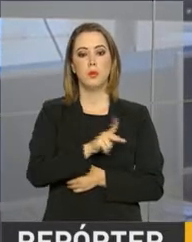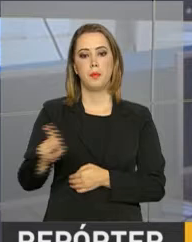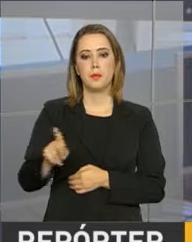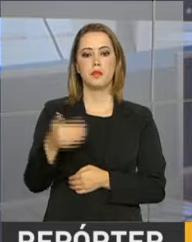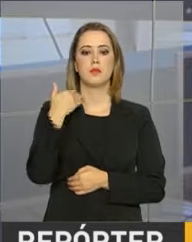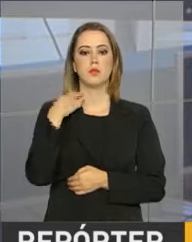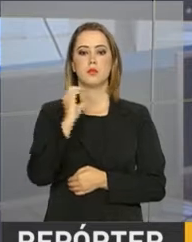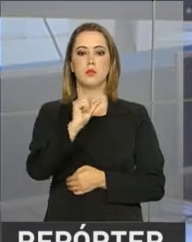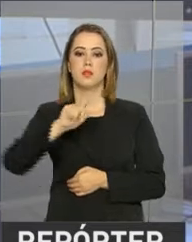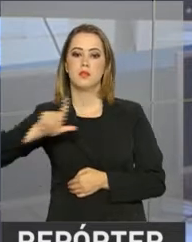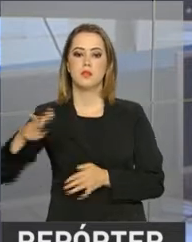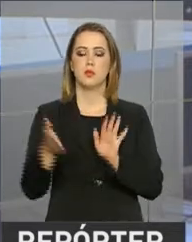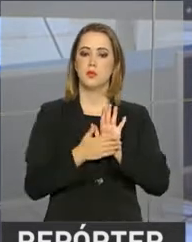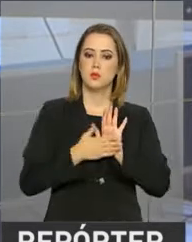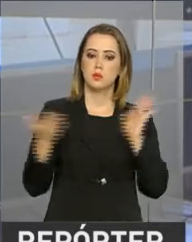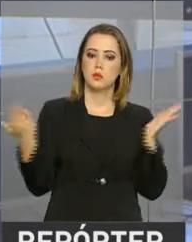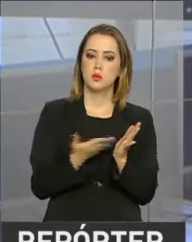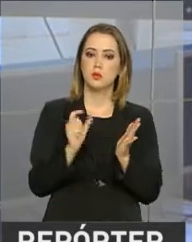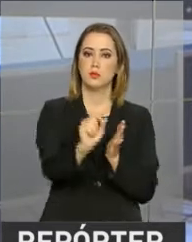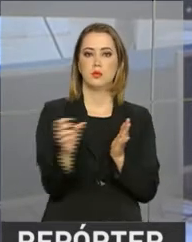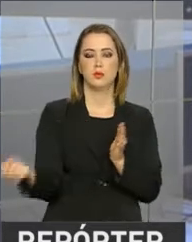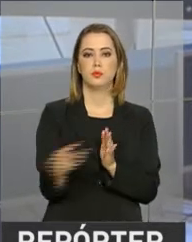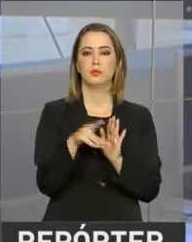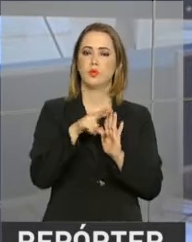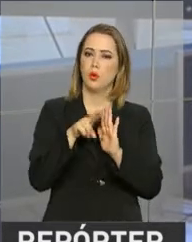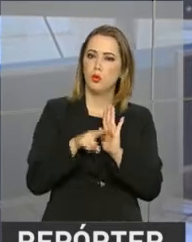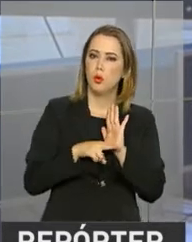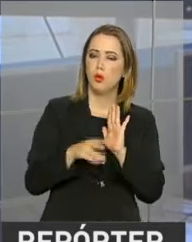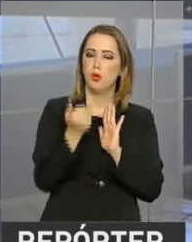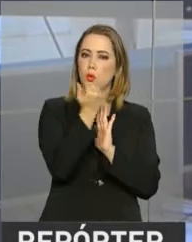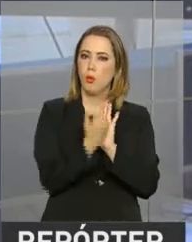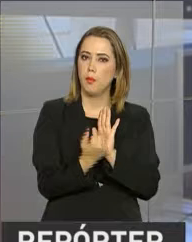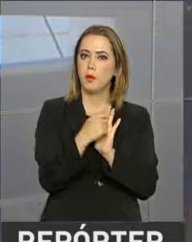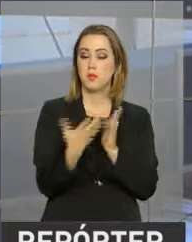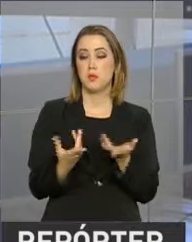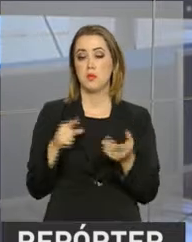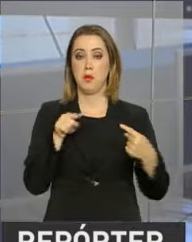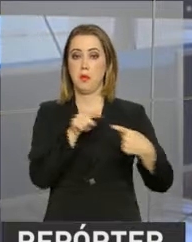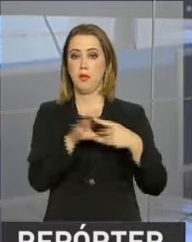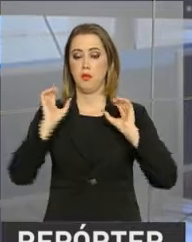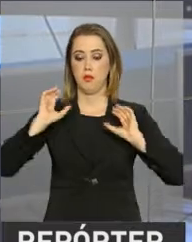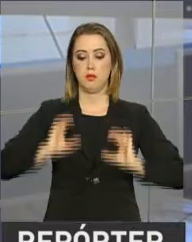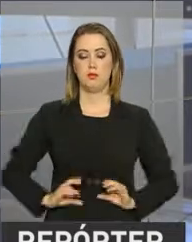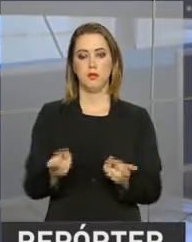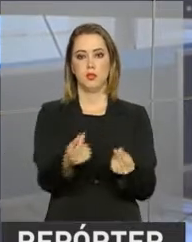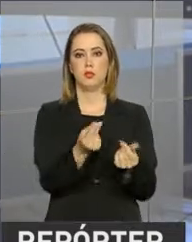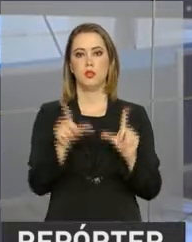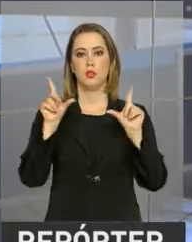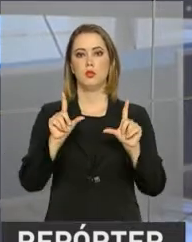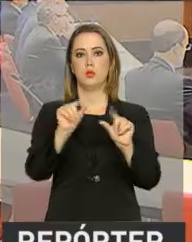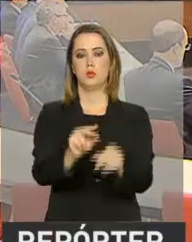agenda de trabalho para 2017 para os próximos anos entre as metas cidadania financeira e redução do custo de